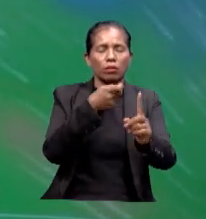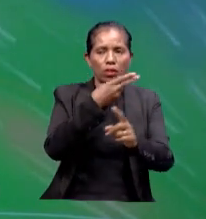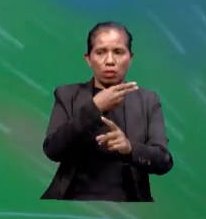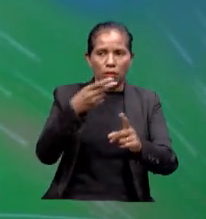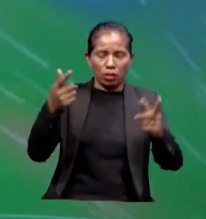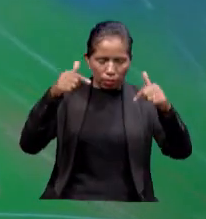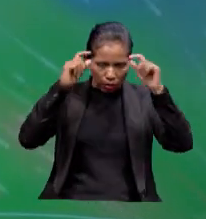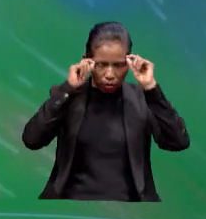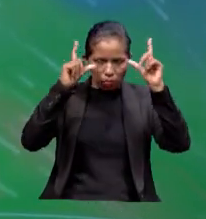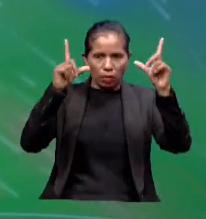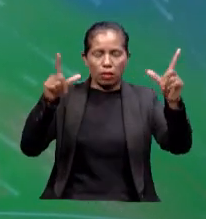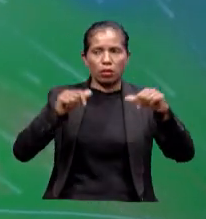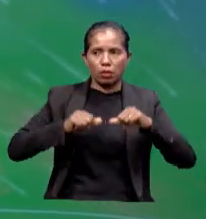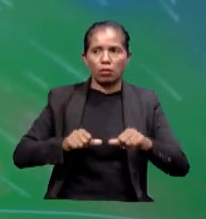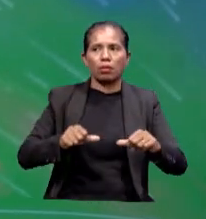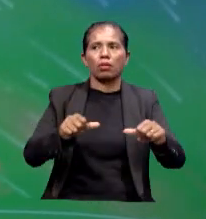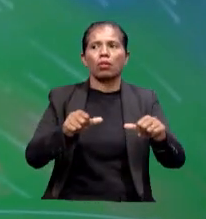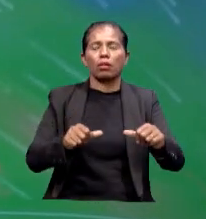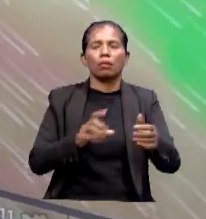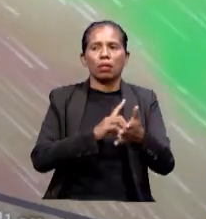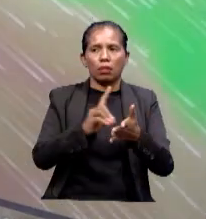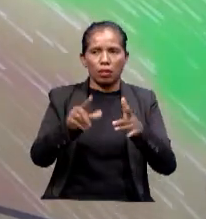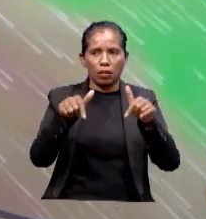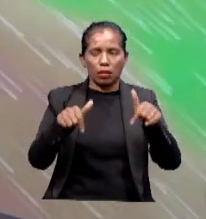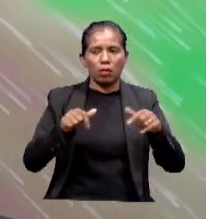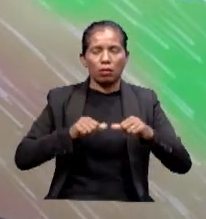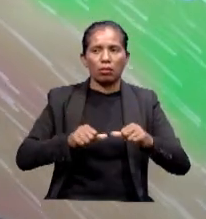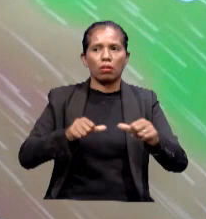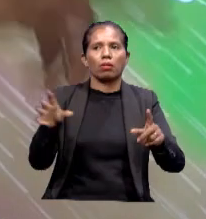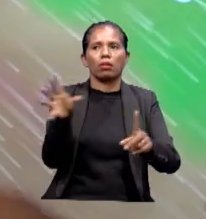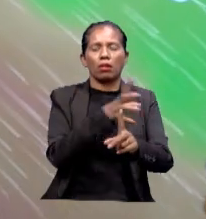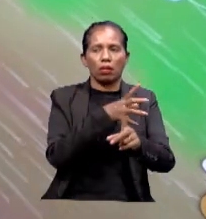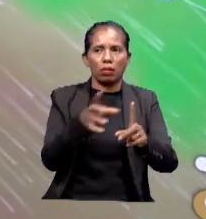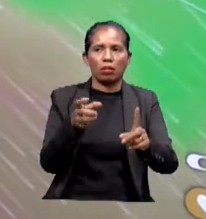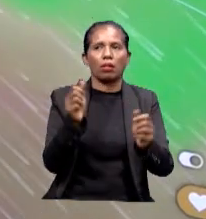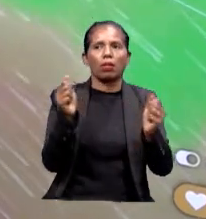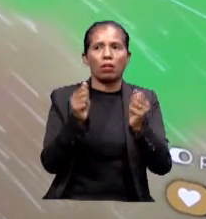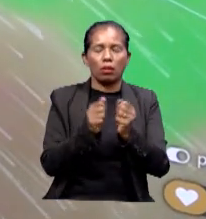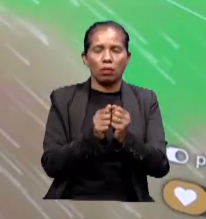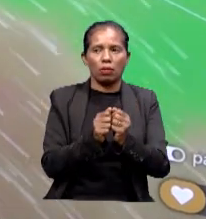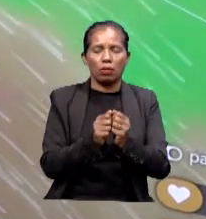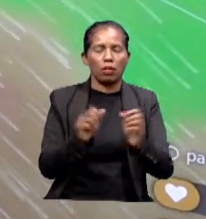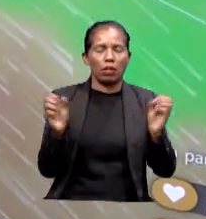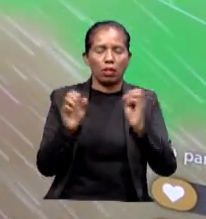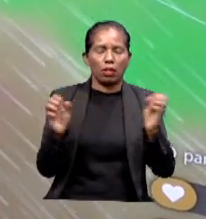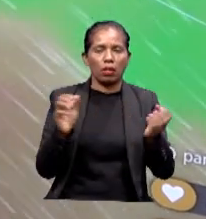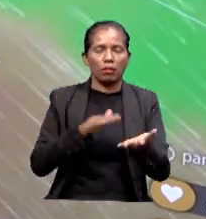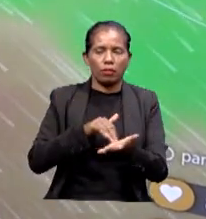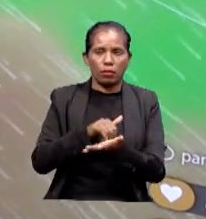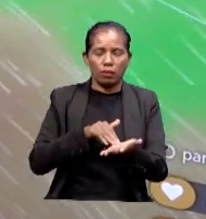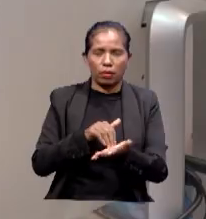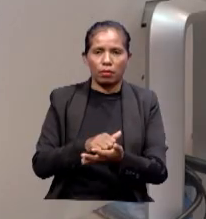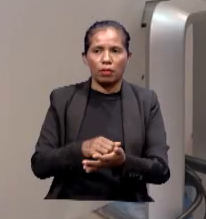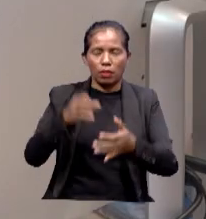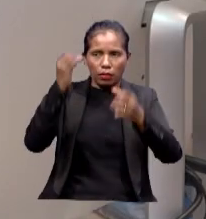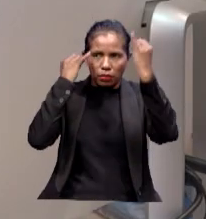iha Timor Leste memang se continua ba semana ni se continua aning mai be honia intensidade ladung forte na fraco